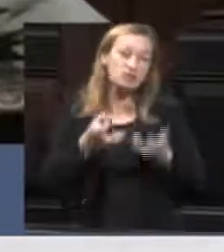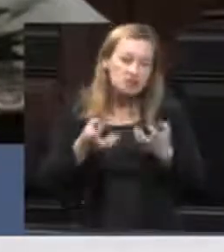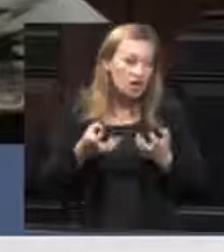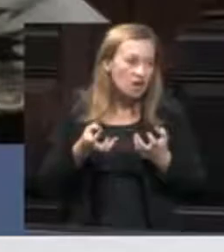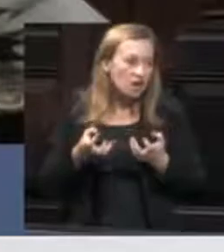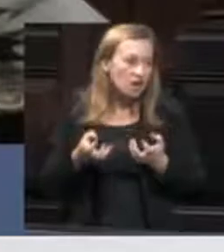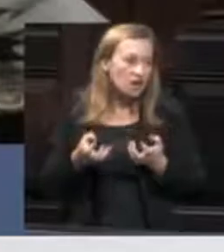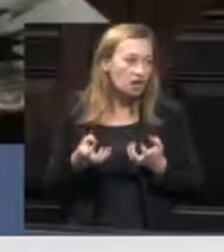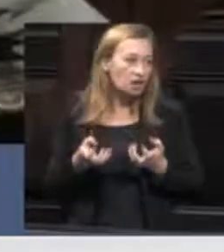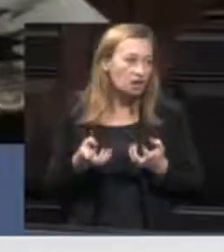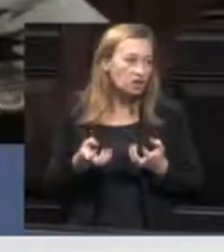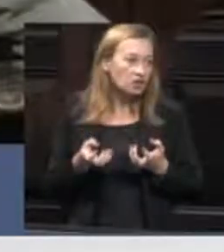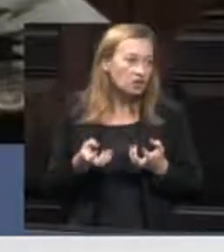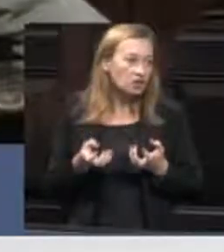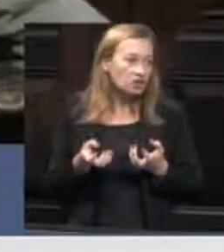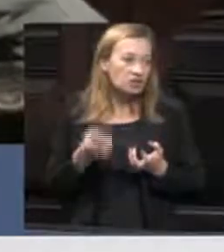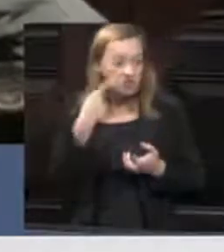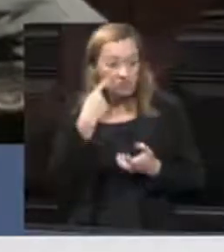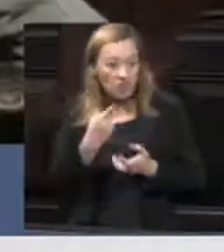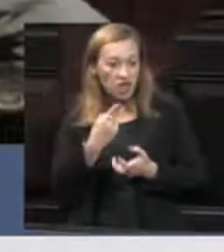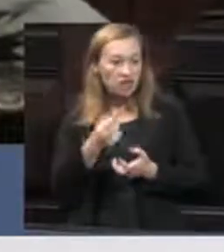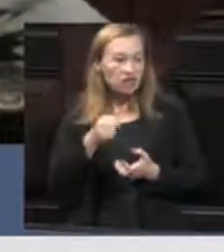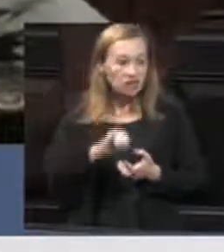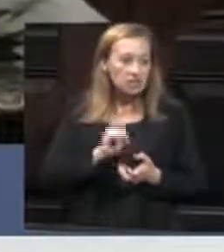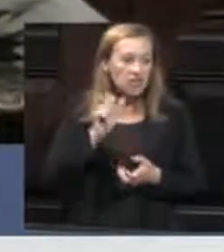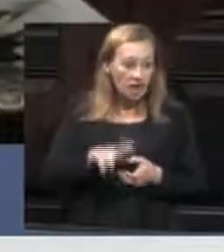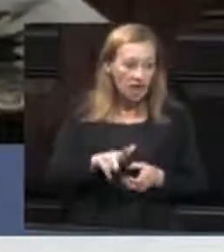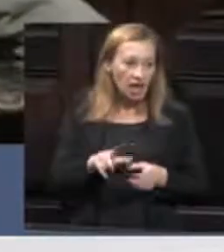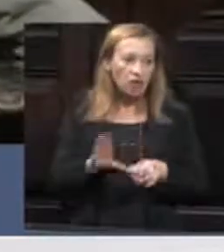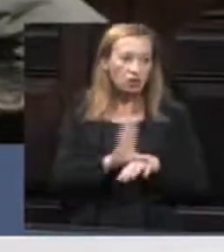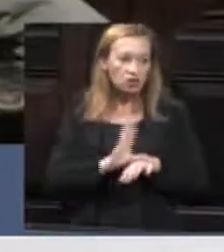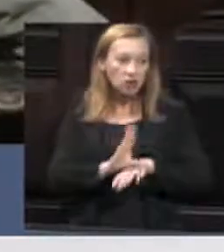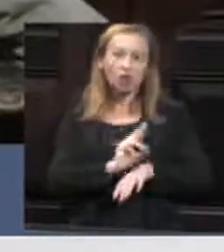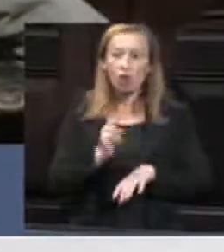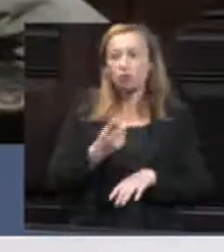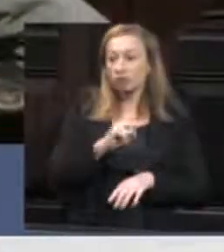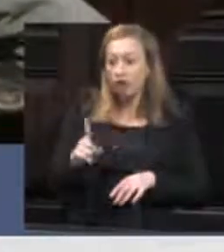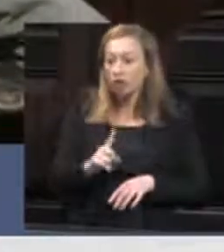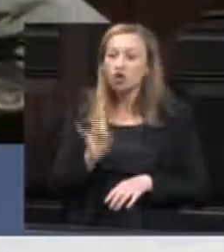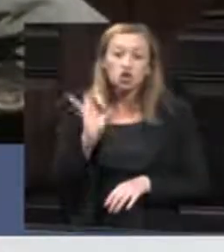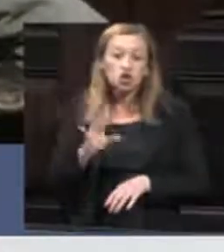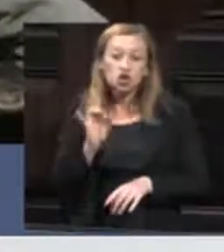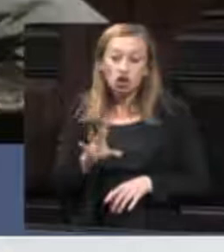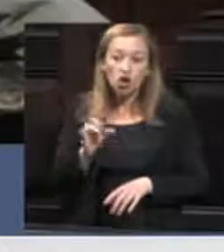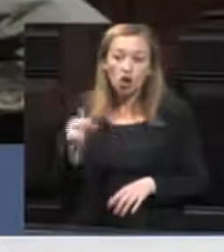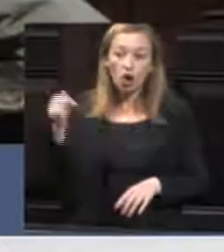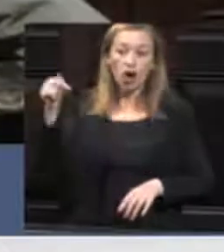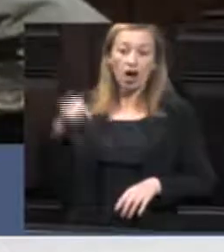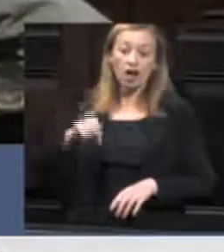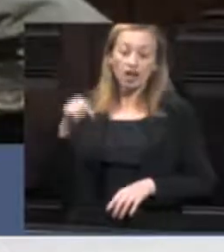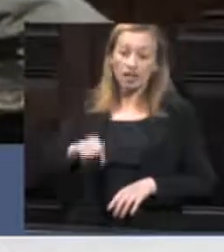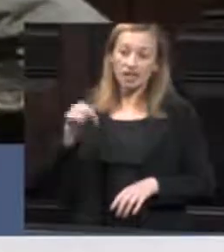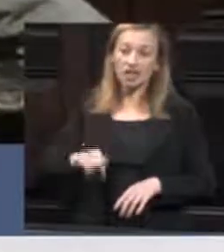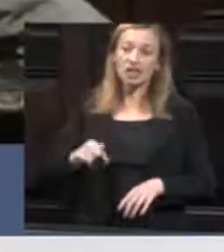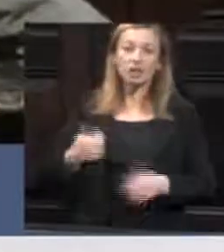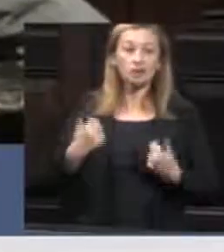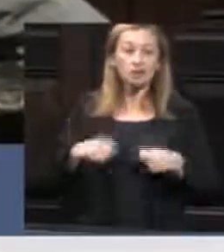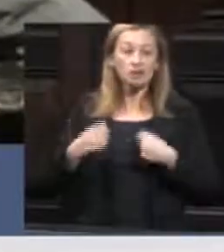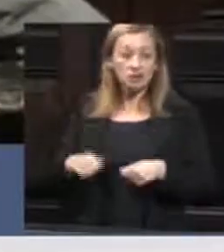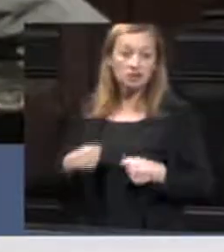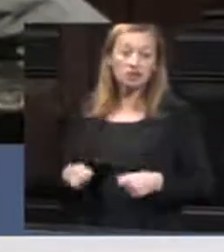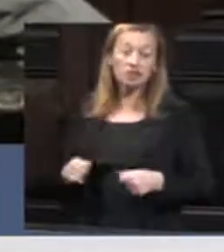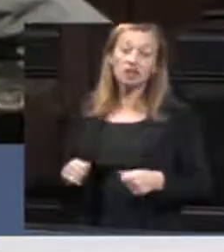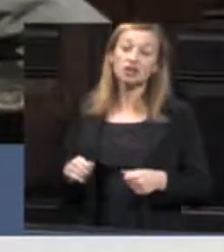a inconstitucionalidade para a constitucionalidade, quem tem que decidir é o plenário. E o plenário, a maioria